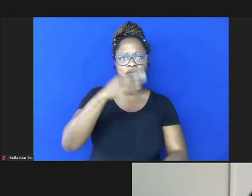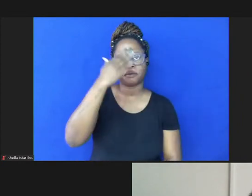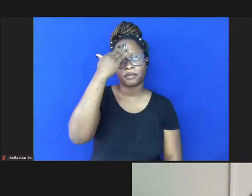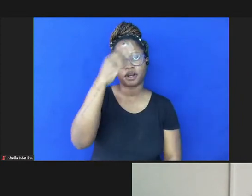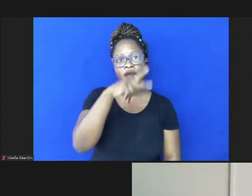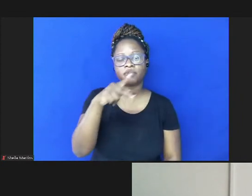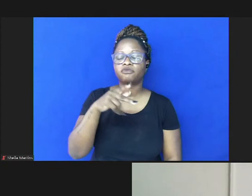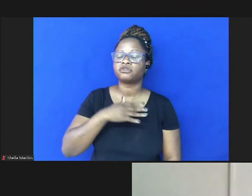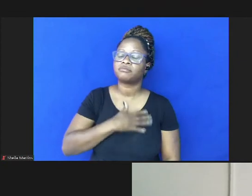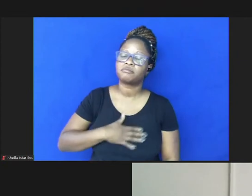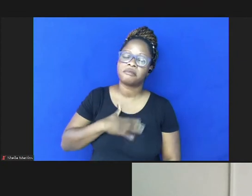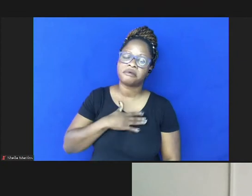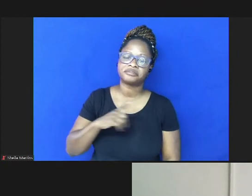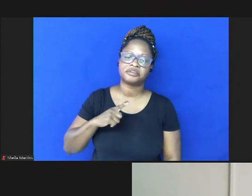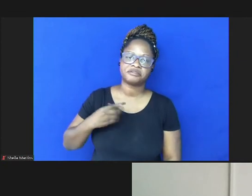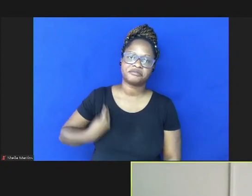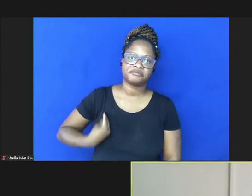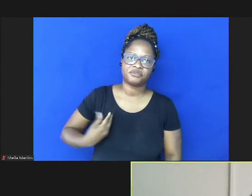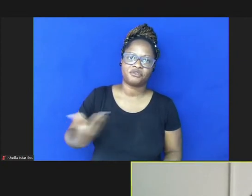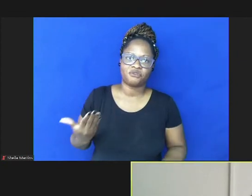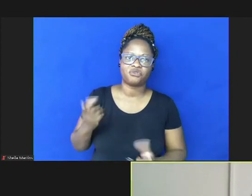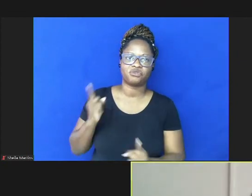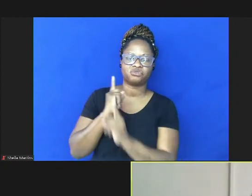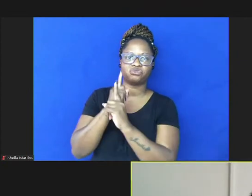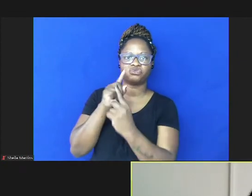ter você aqui.